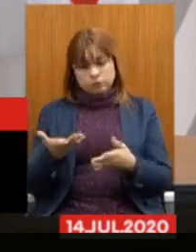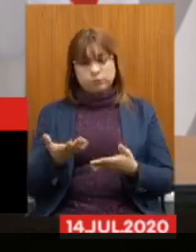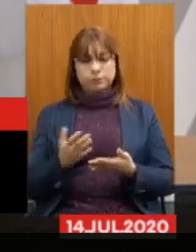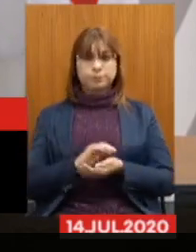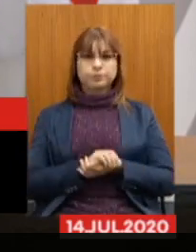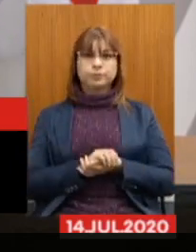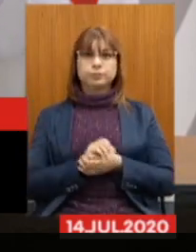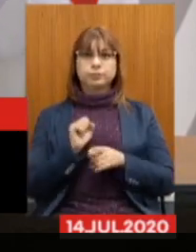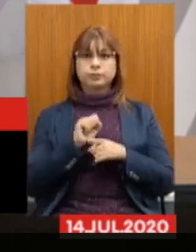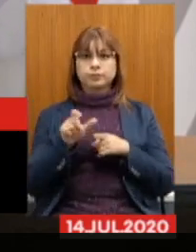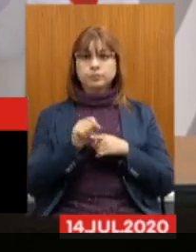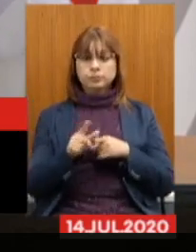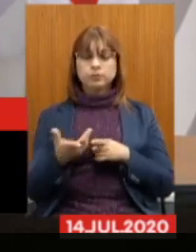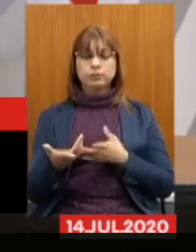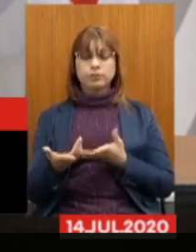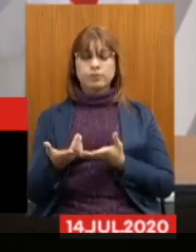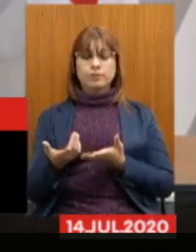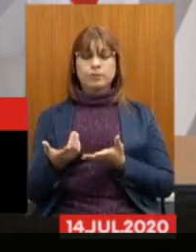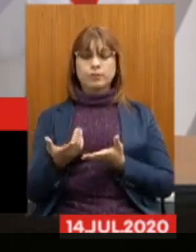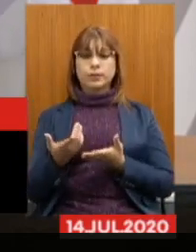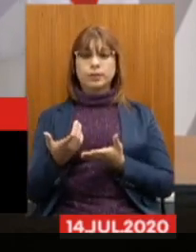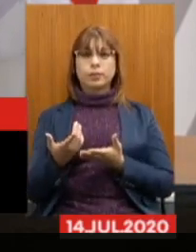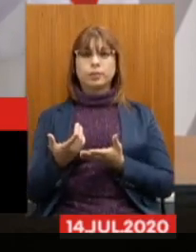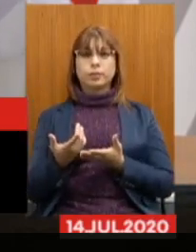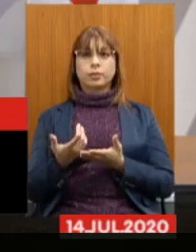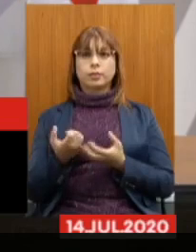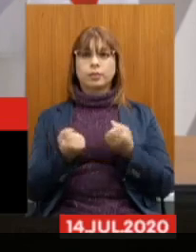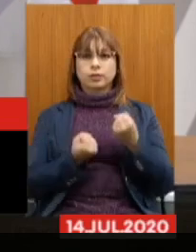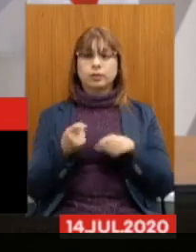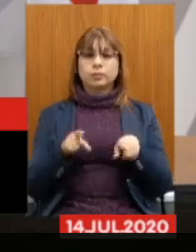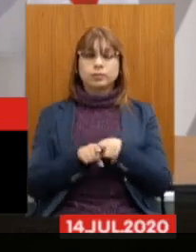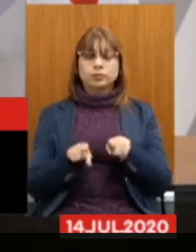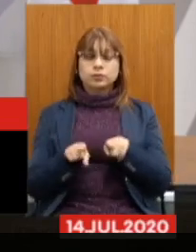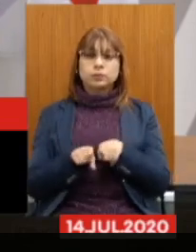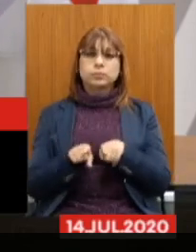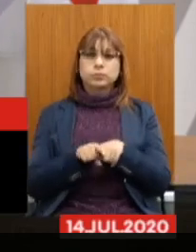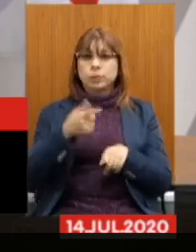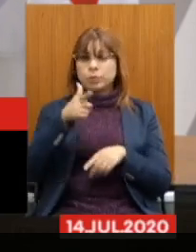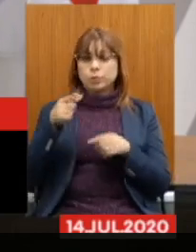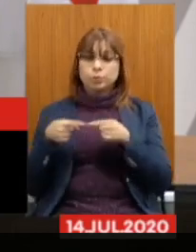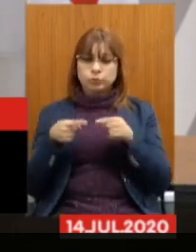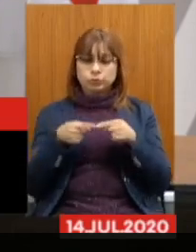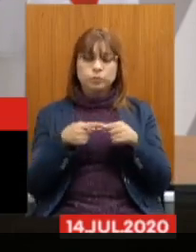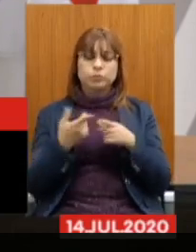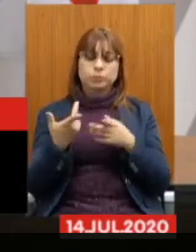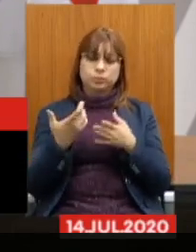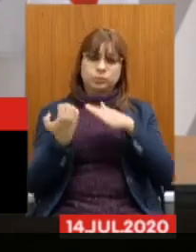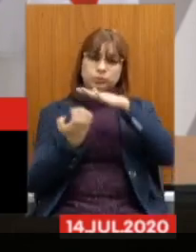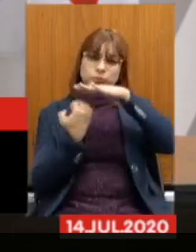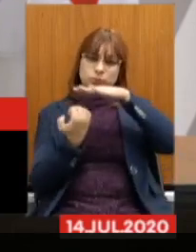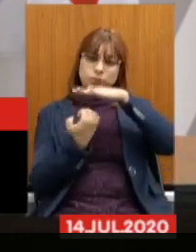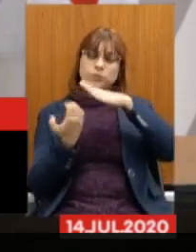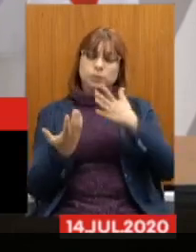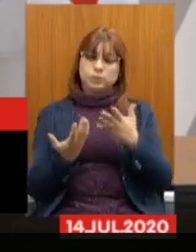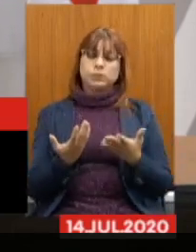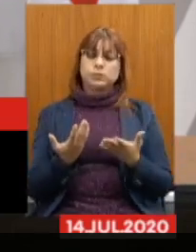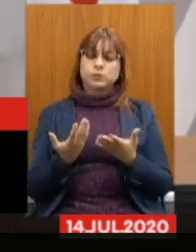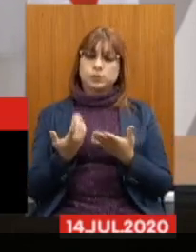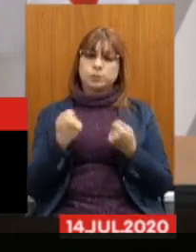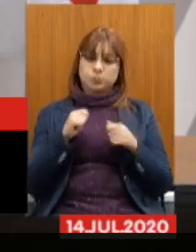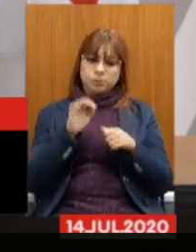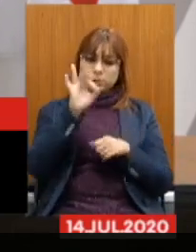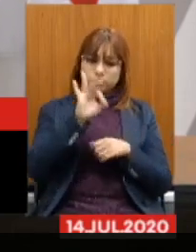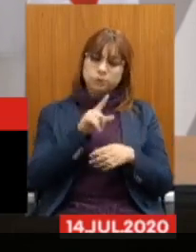As locadoras instaladas no estado, o agronegócio e as mineradoras, entre outros, o governo encontra no seu servidor a maneira